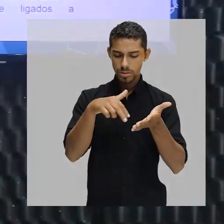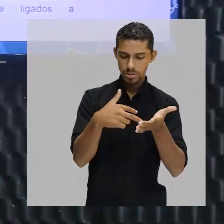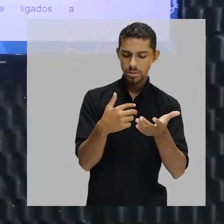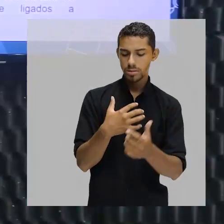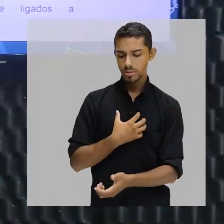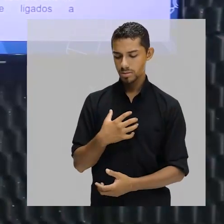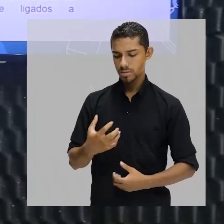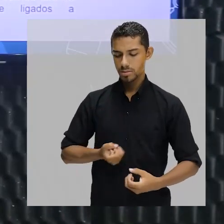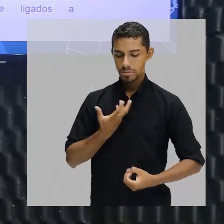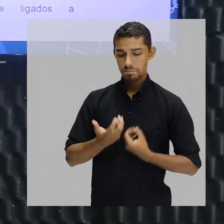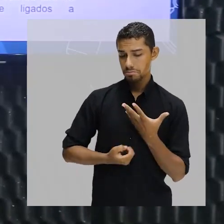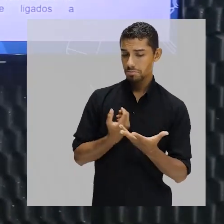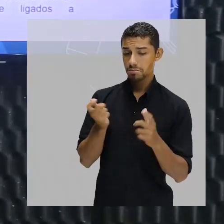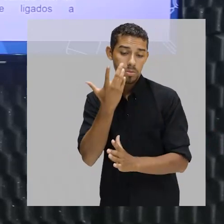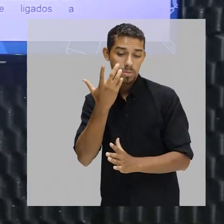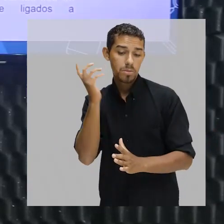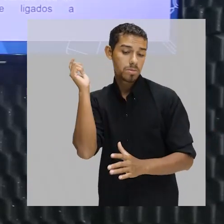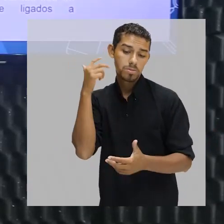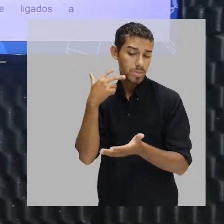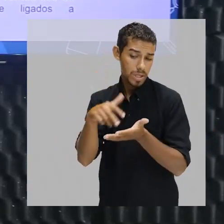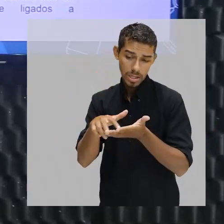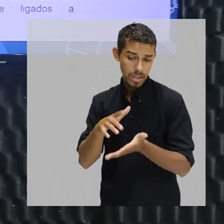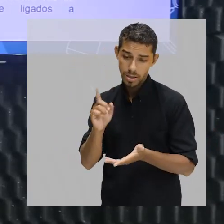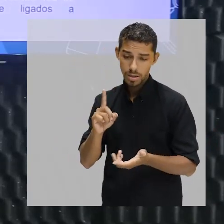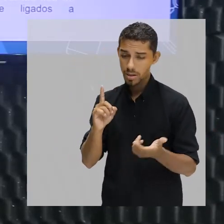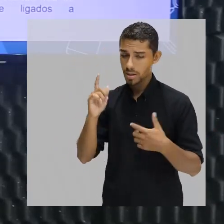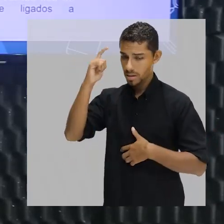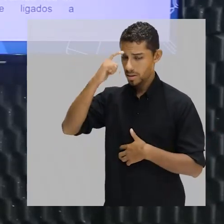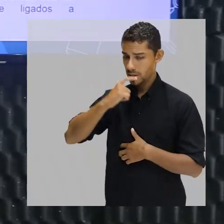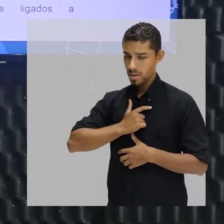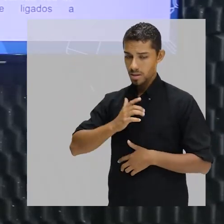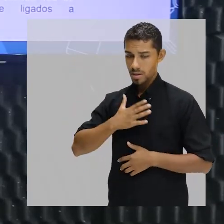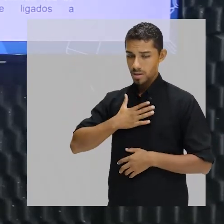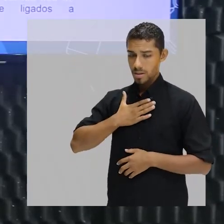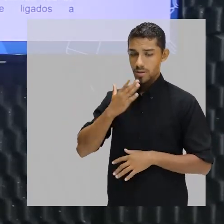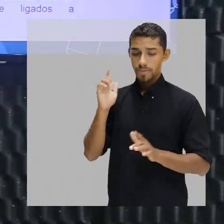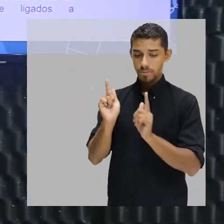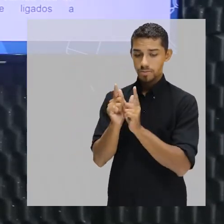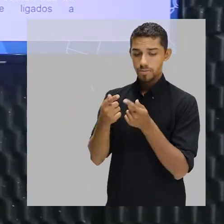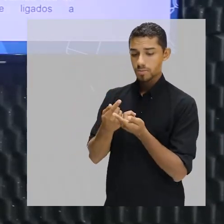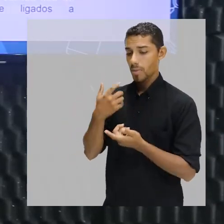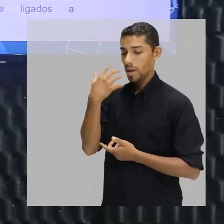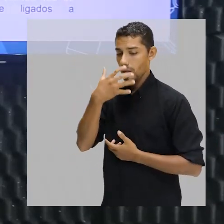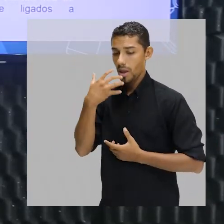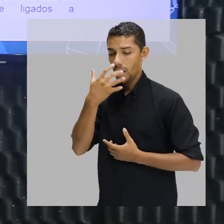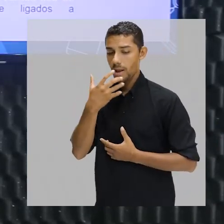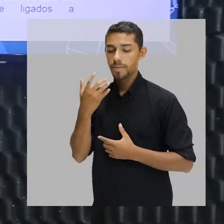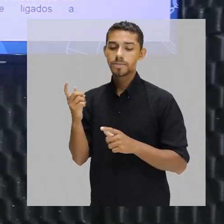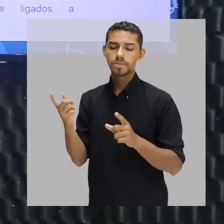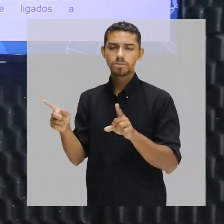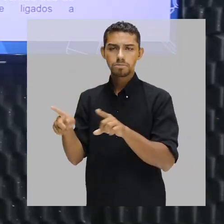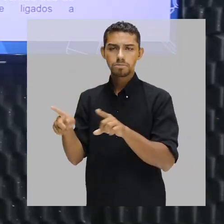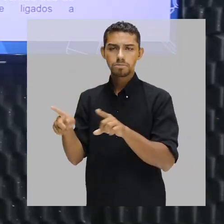foram me explicando, porque você aprende muito com essas senhoras isso em função desses pastoris que são feitos. Tratam do nascimento de Jesus ou da Virgem